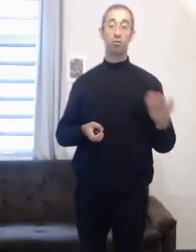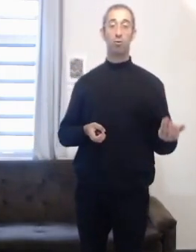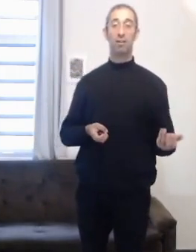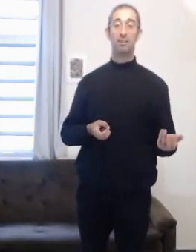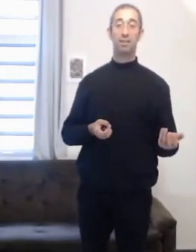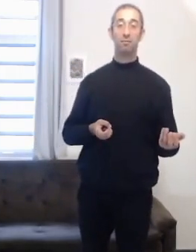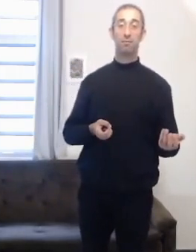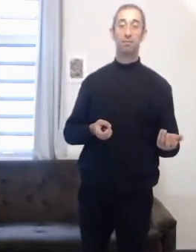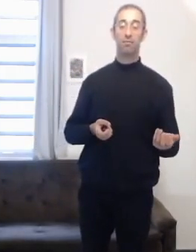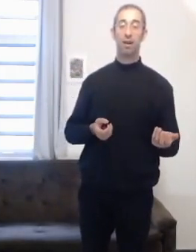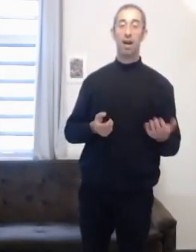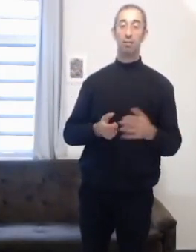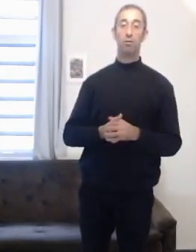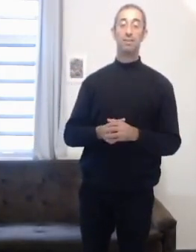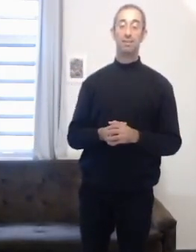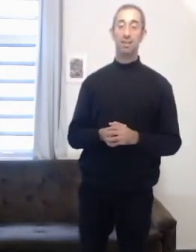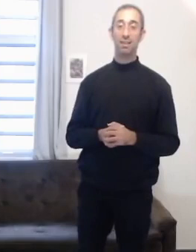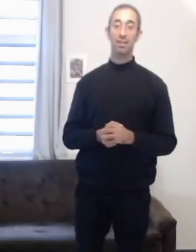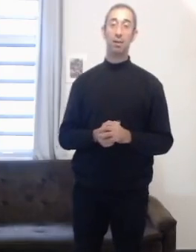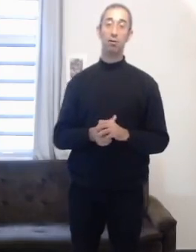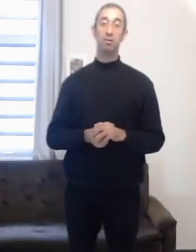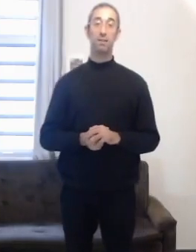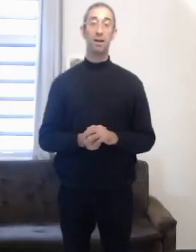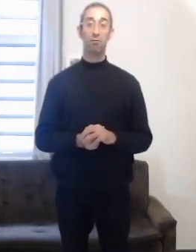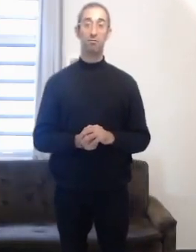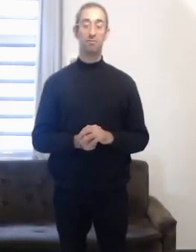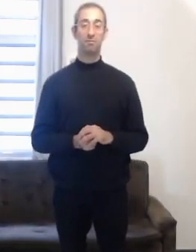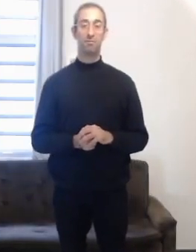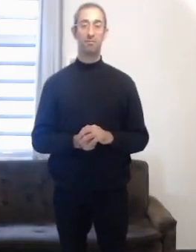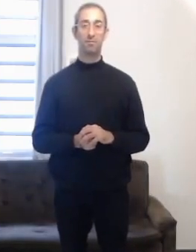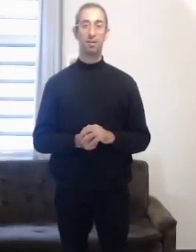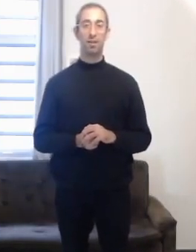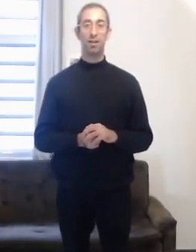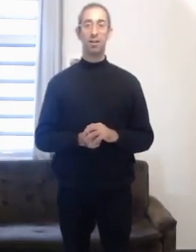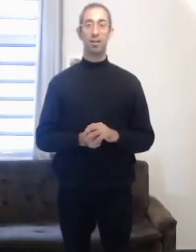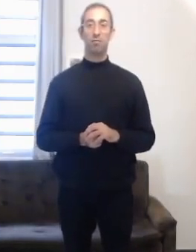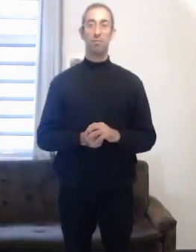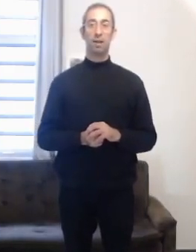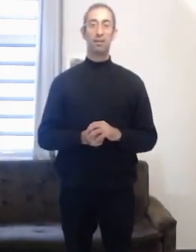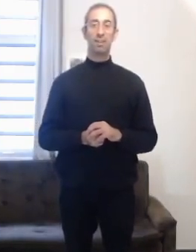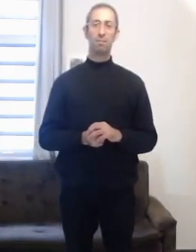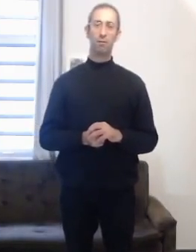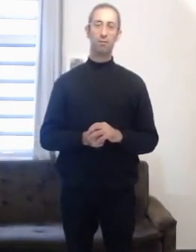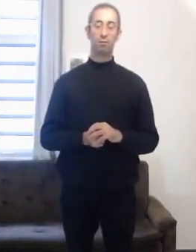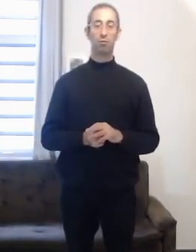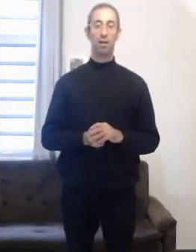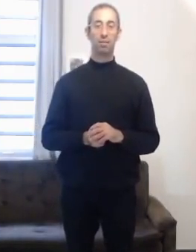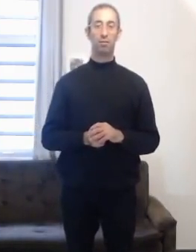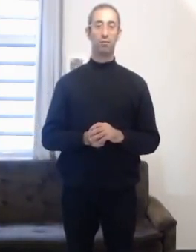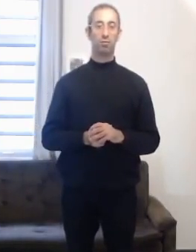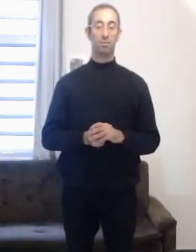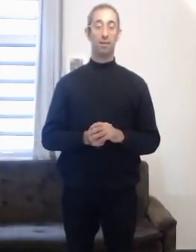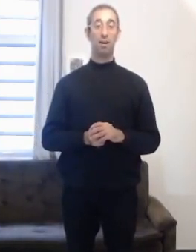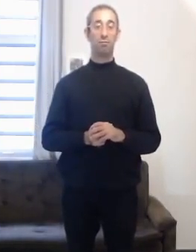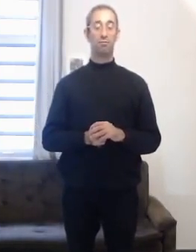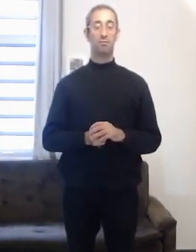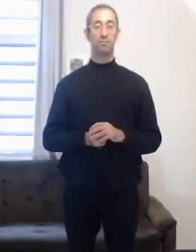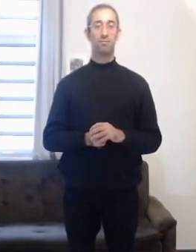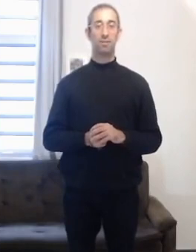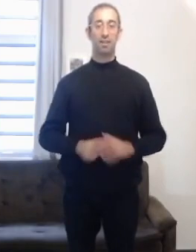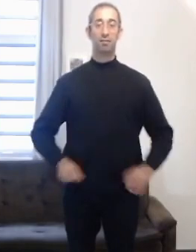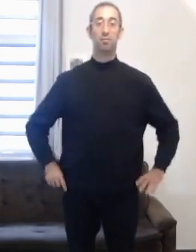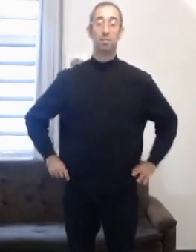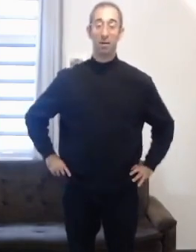aí tem o nosso quarto exemplo: adoecer e ir ao hospital. Então, sempre que eu fico doente, eu vou no